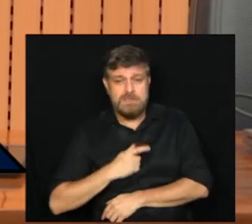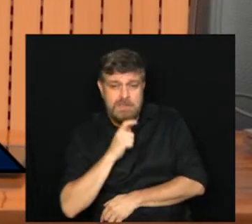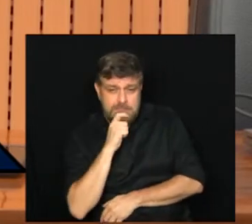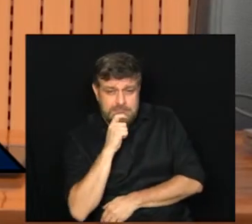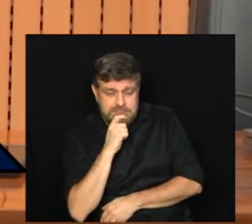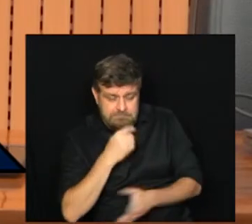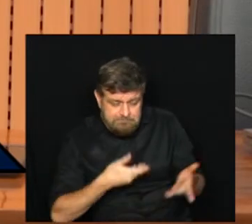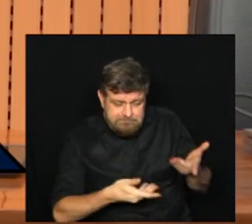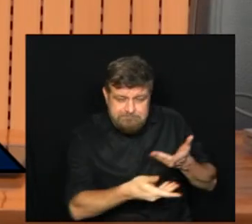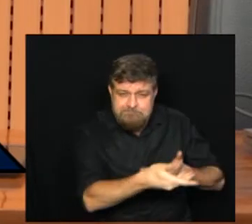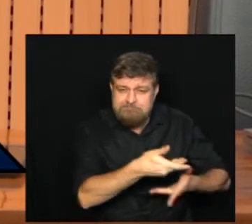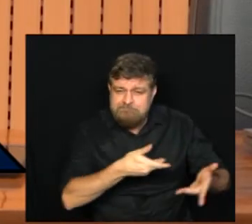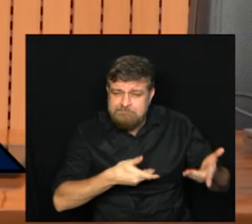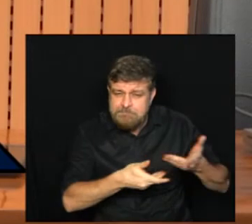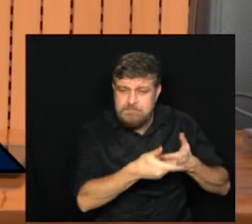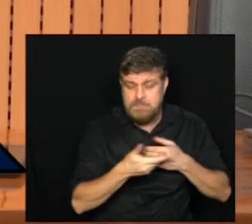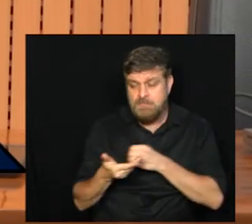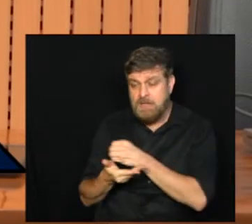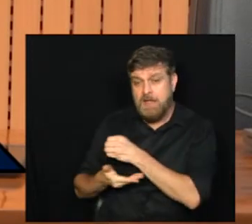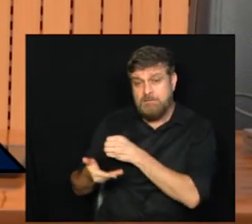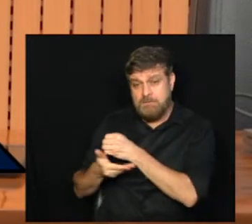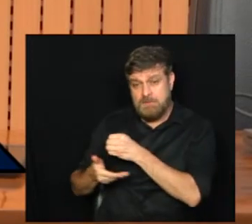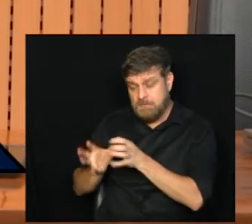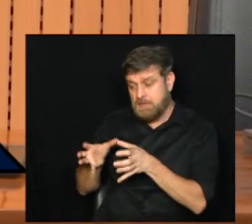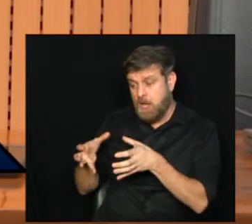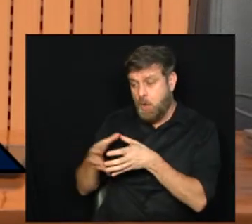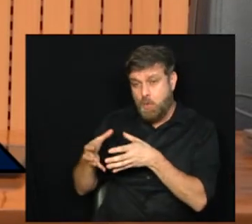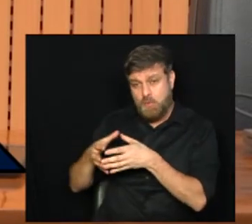que o grupo de trabalho